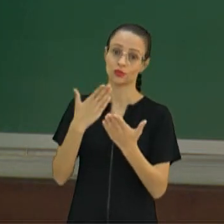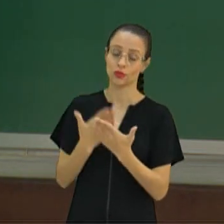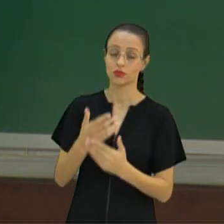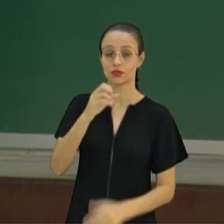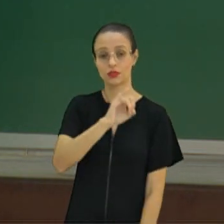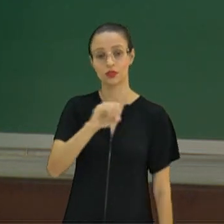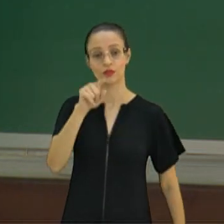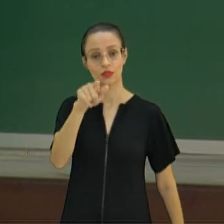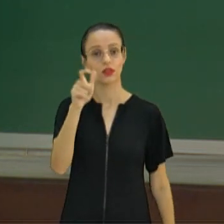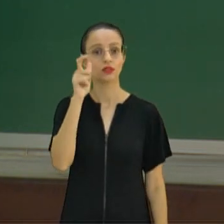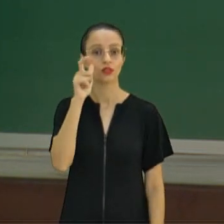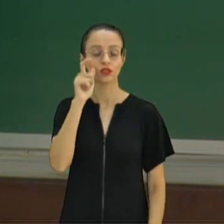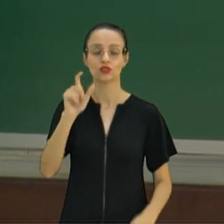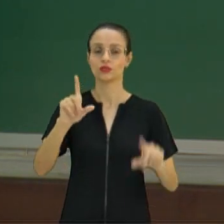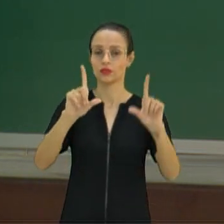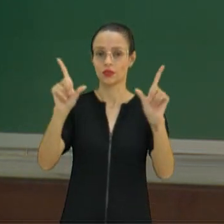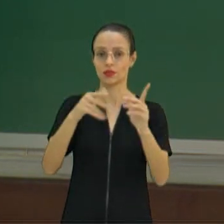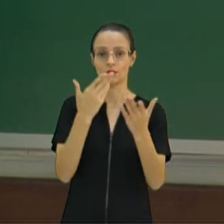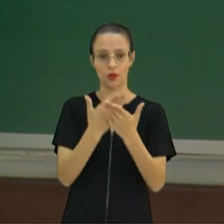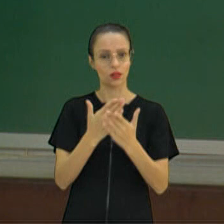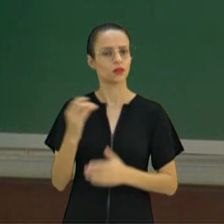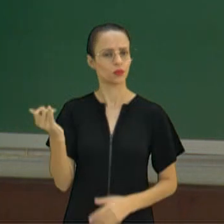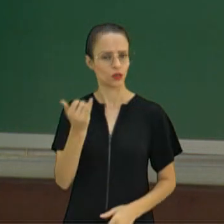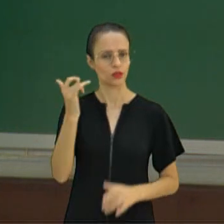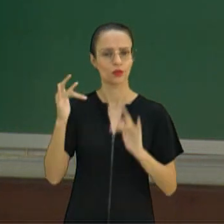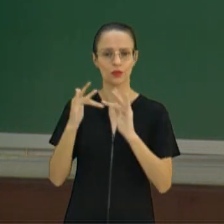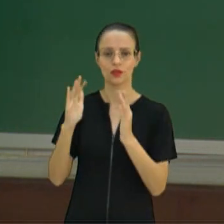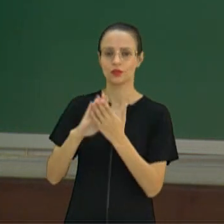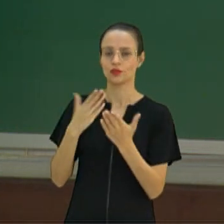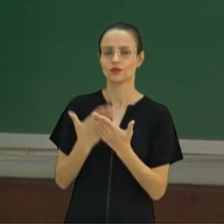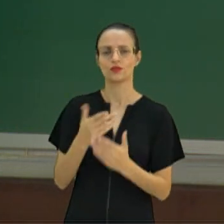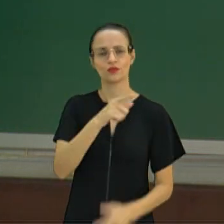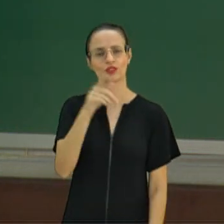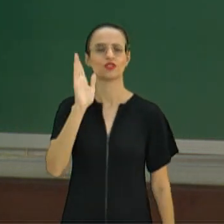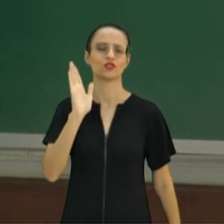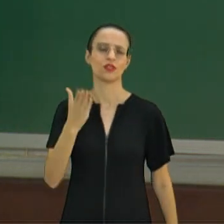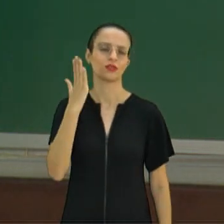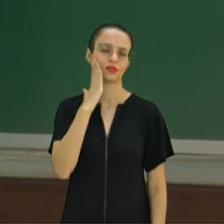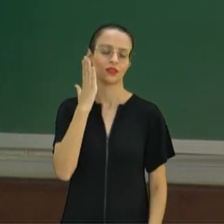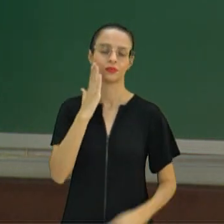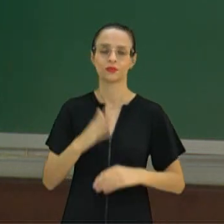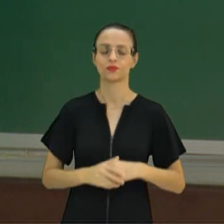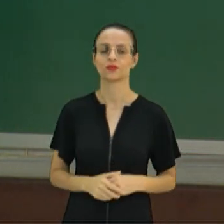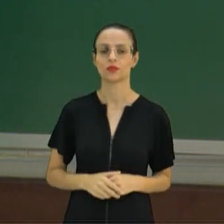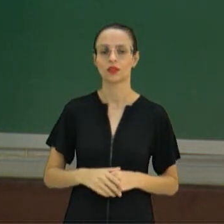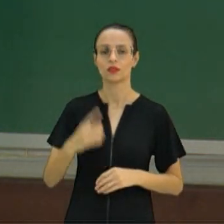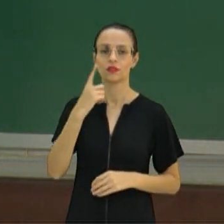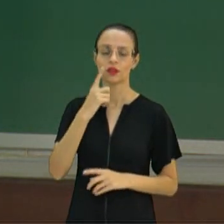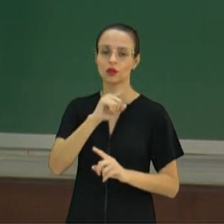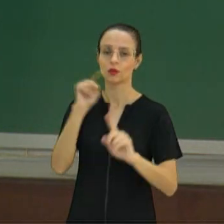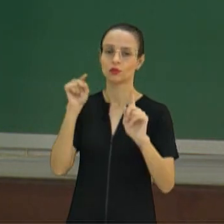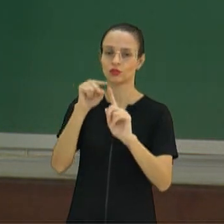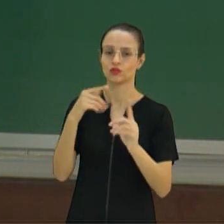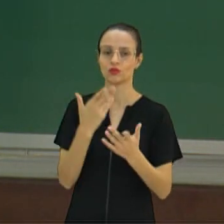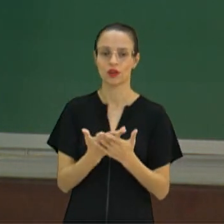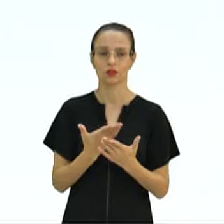televisão. É bastante importante esse contato. Você sabe já os motivos, né? Vamos aos objetivos da aula.